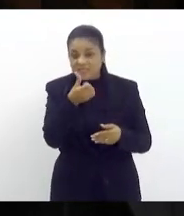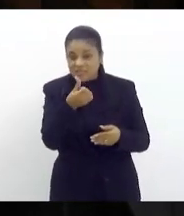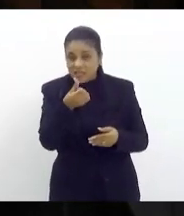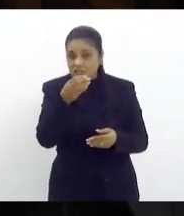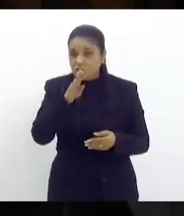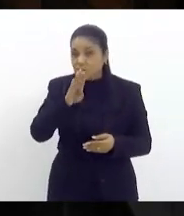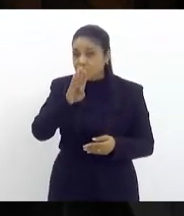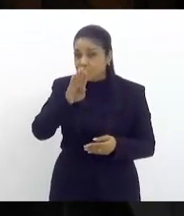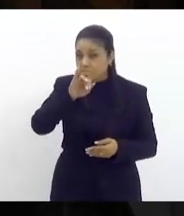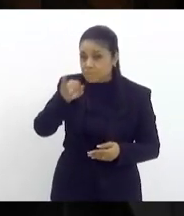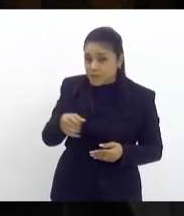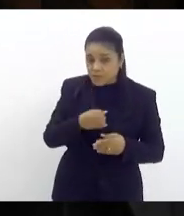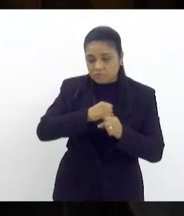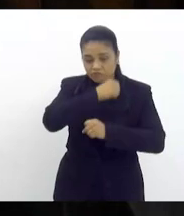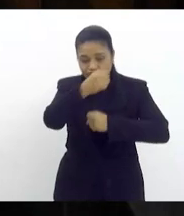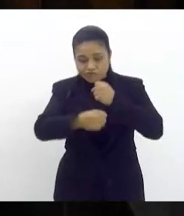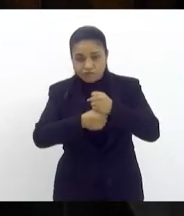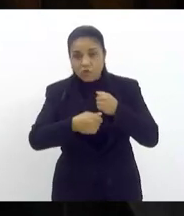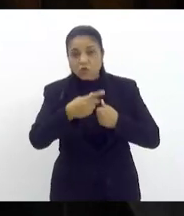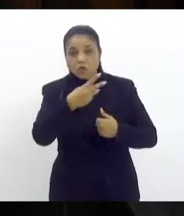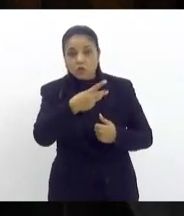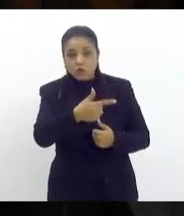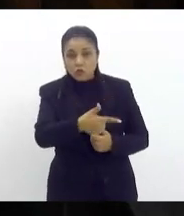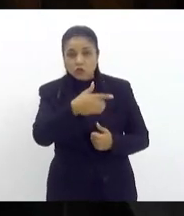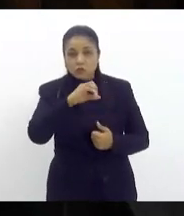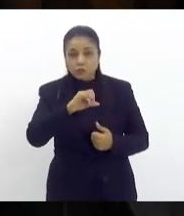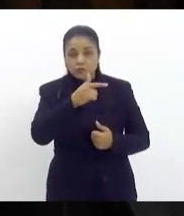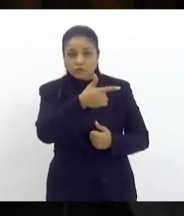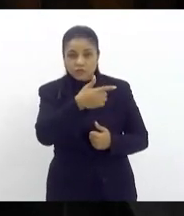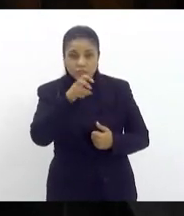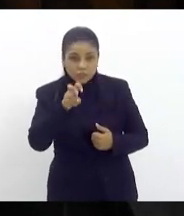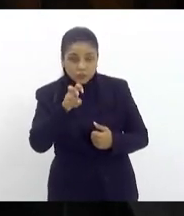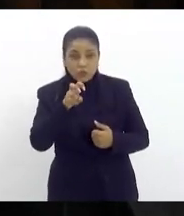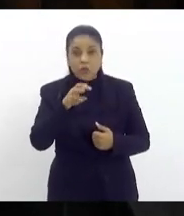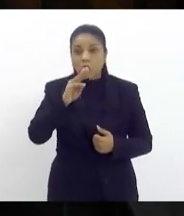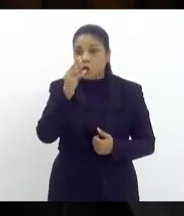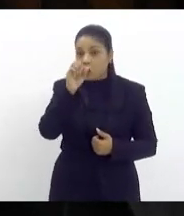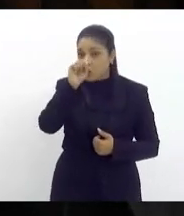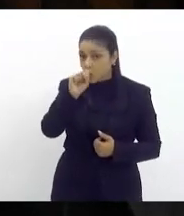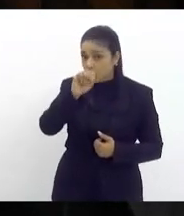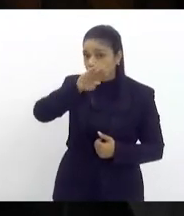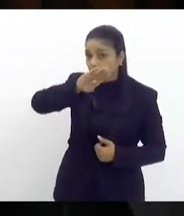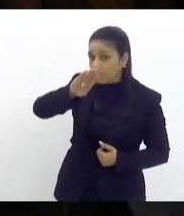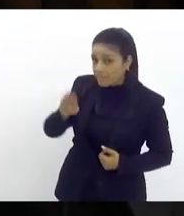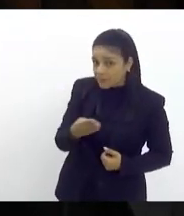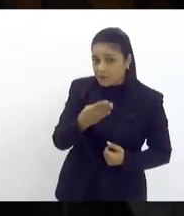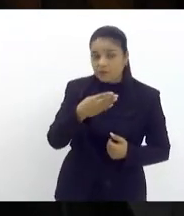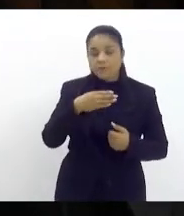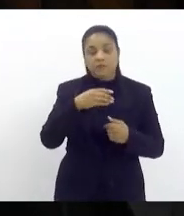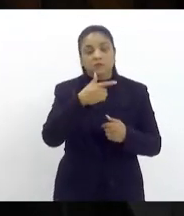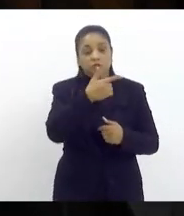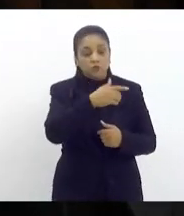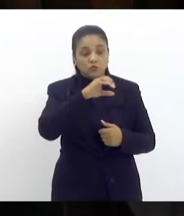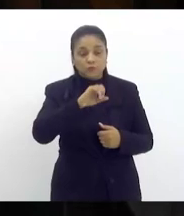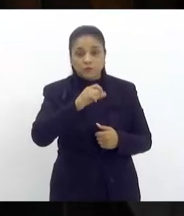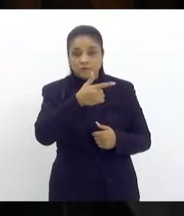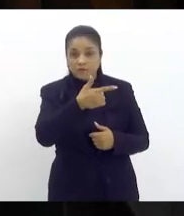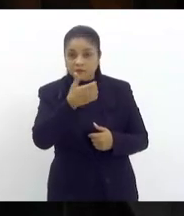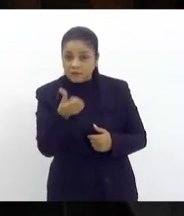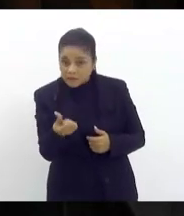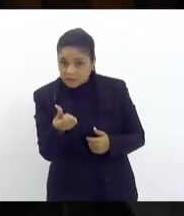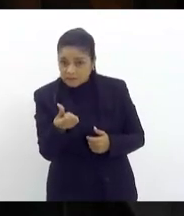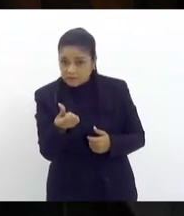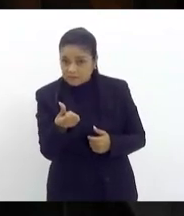2025 e 8 bi para 2026. Então, é necessário